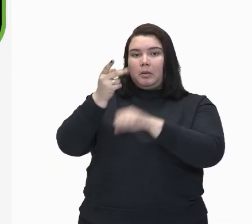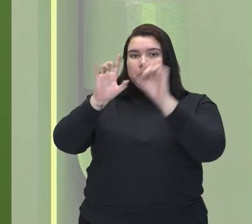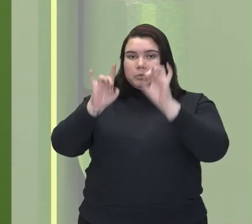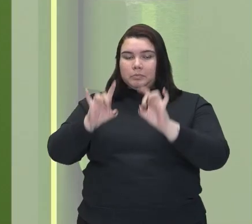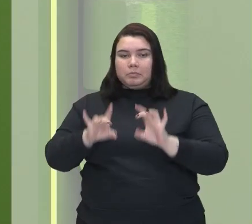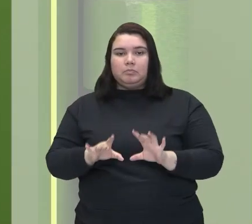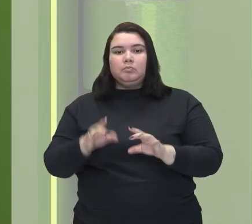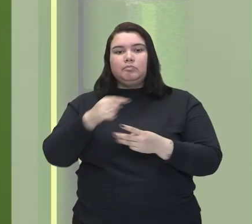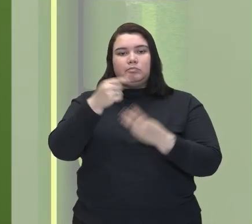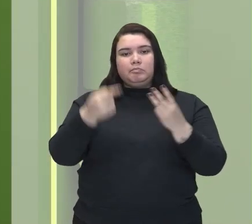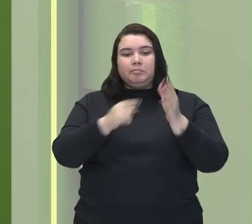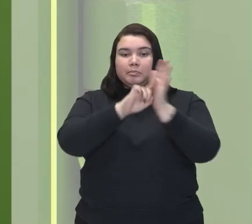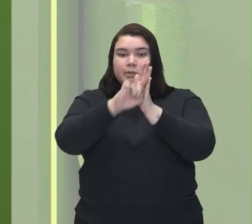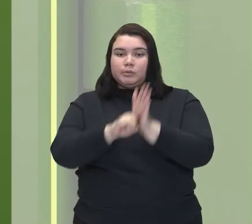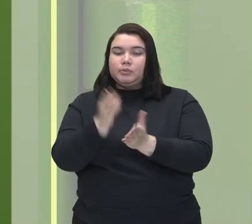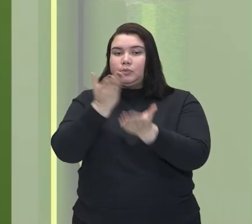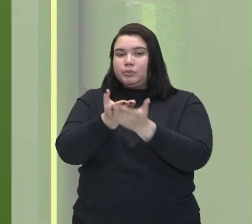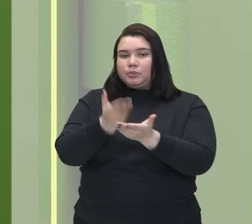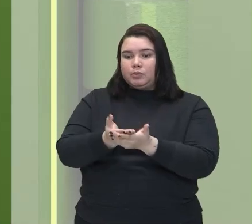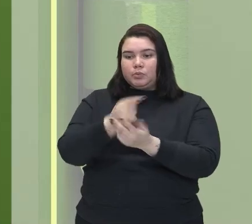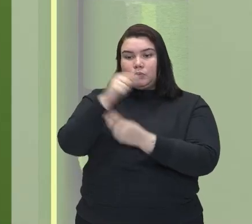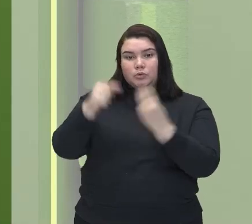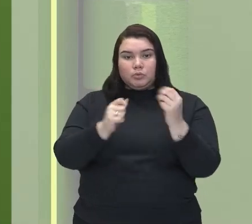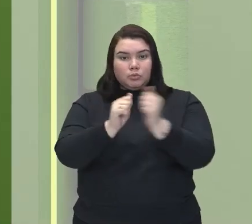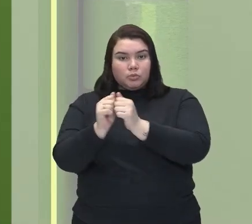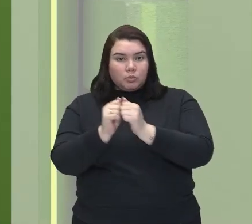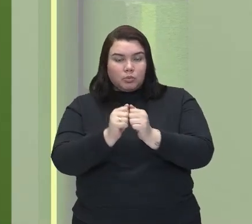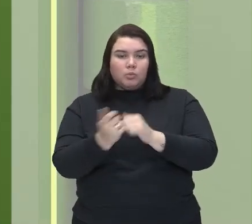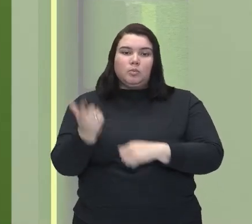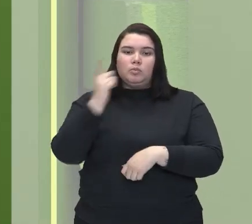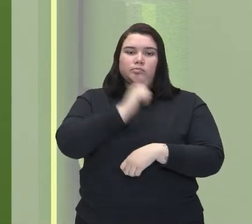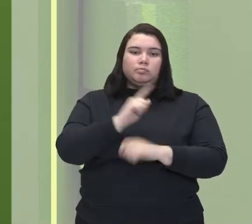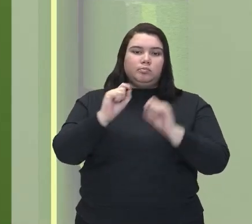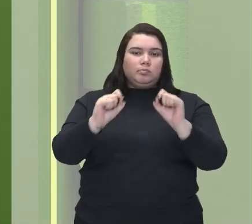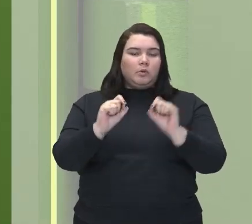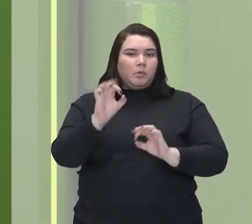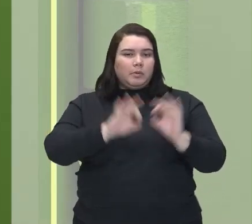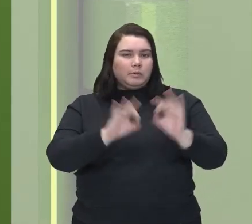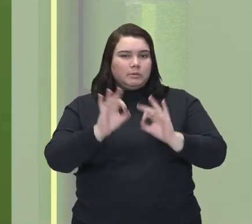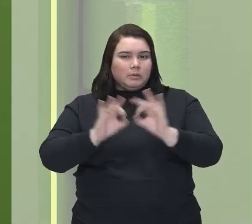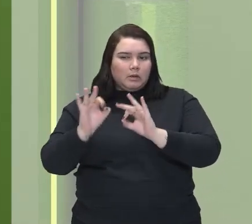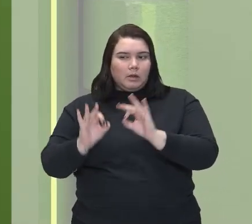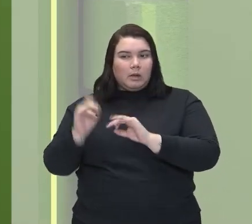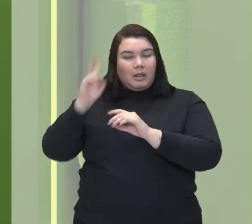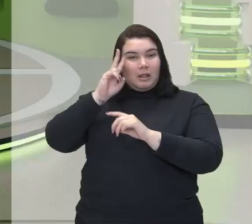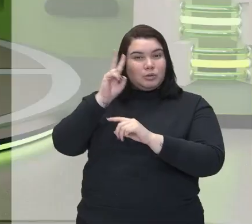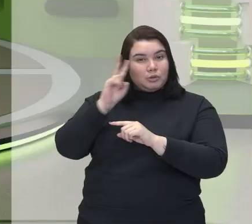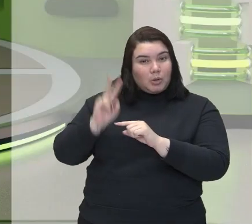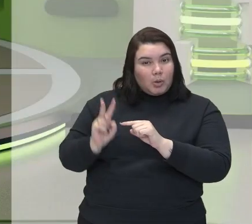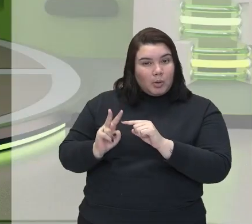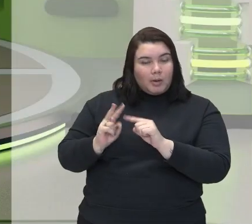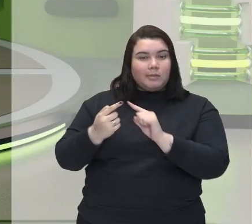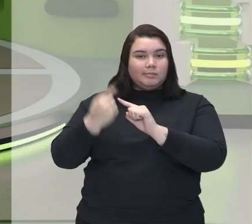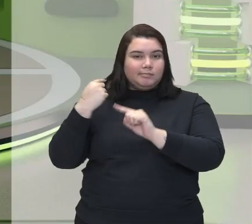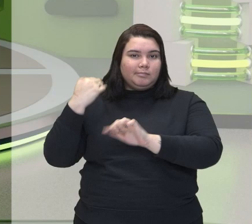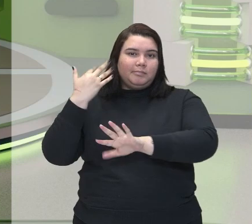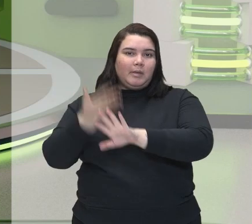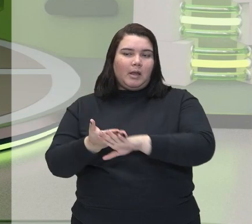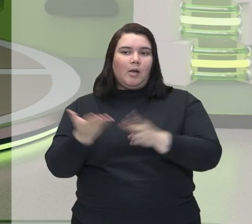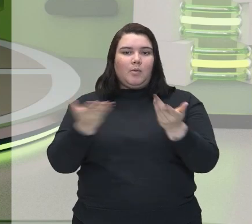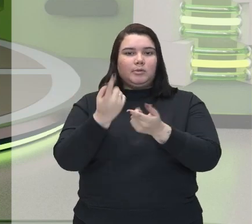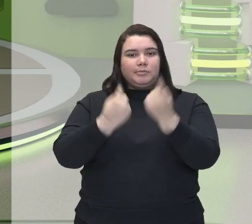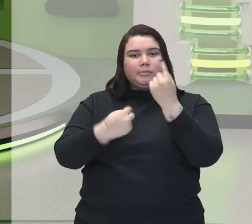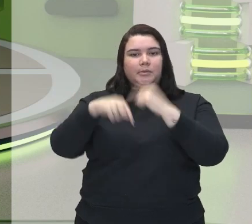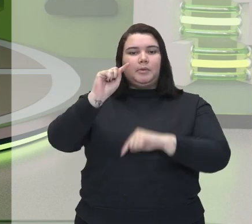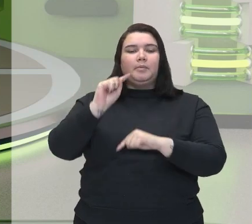deles, os três juntos, que a partir de toda aquela tragédia da talidomida. Então, por causa